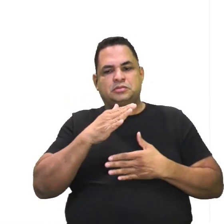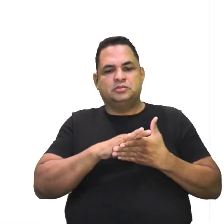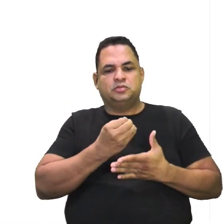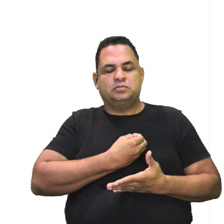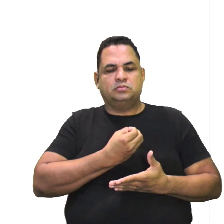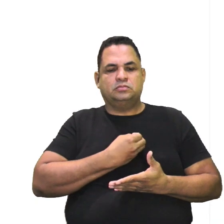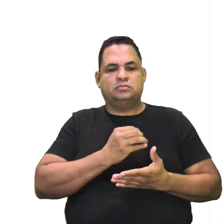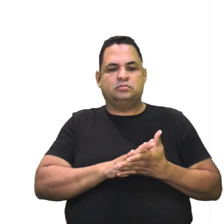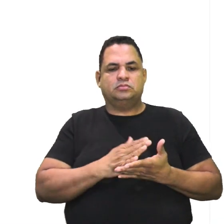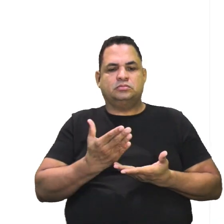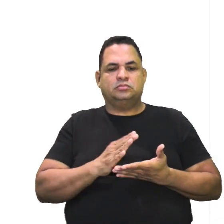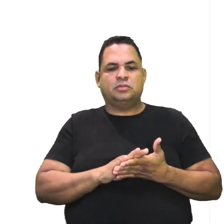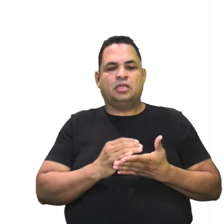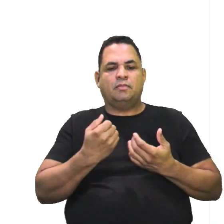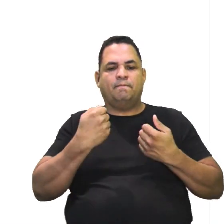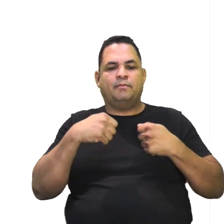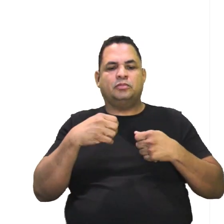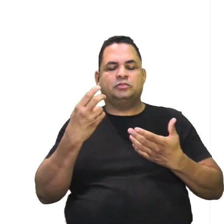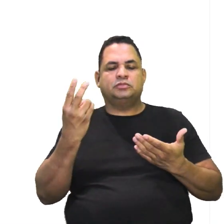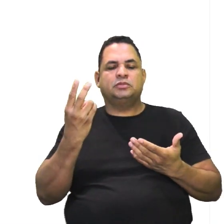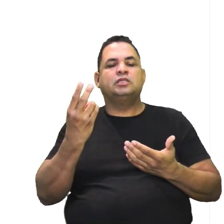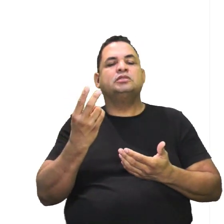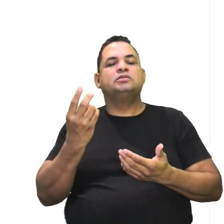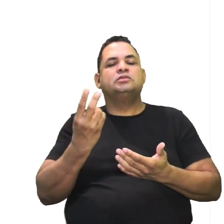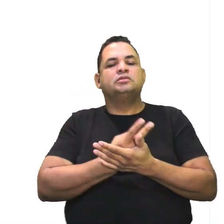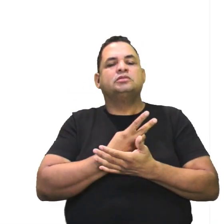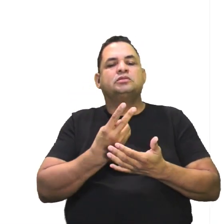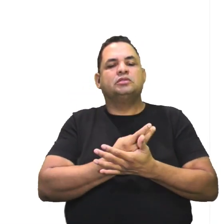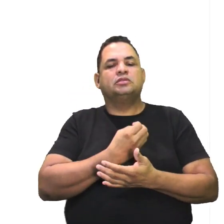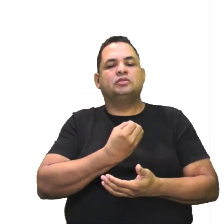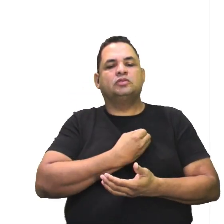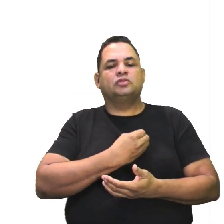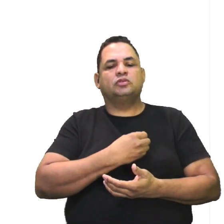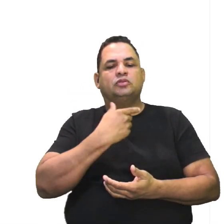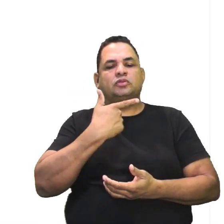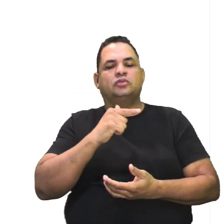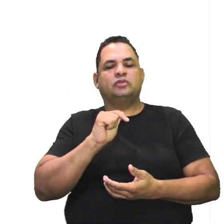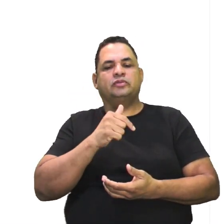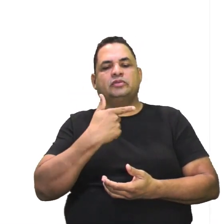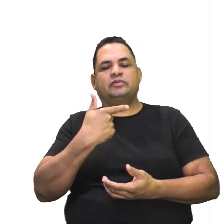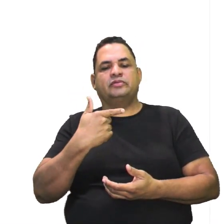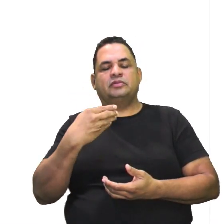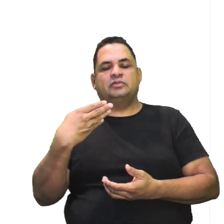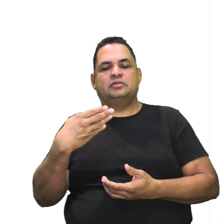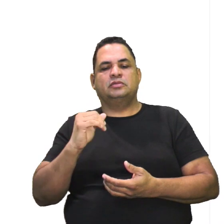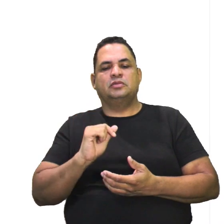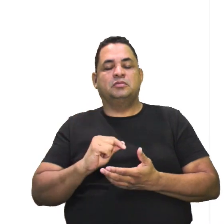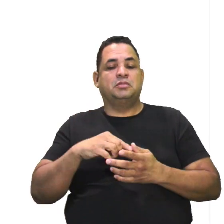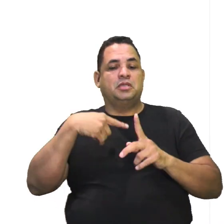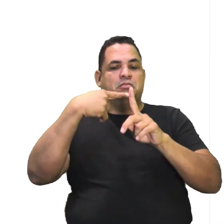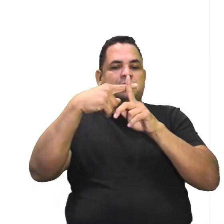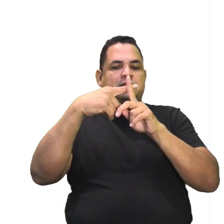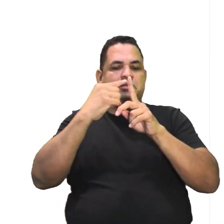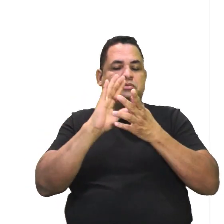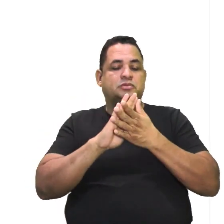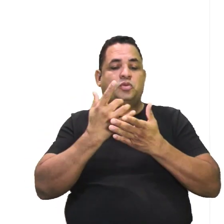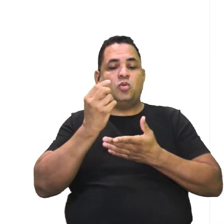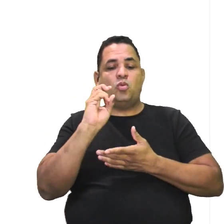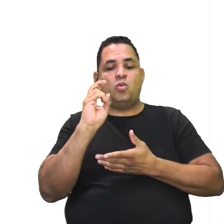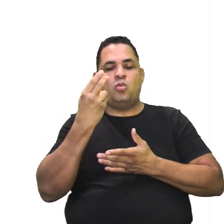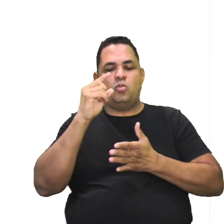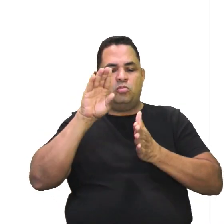aqui. Então, a margem de erro aqui é de aproximadamente 2,24 para mais ou